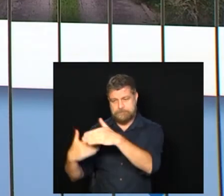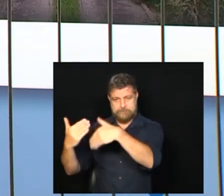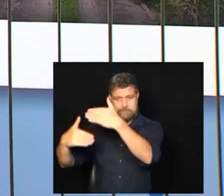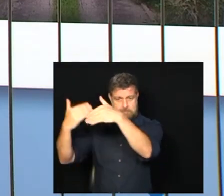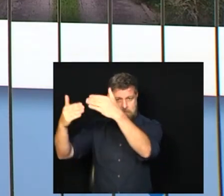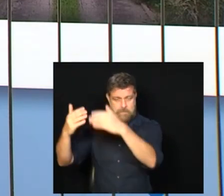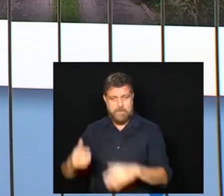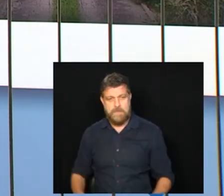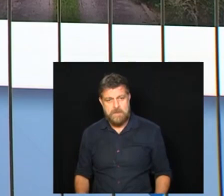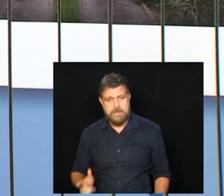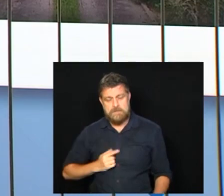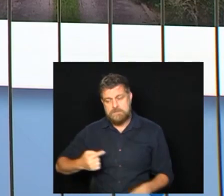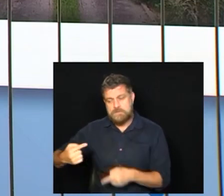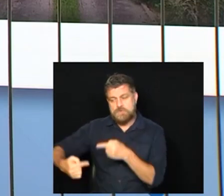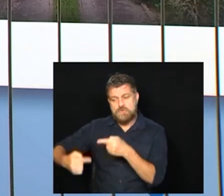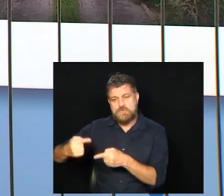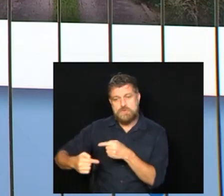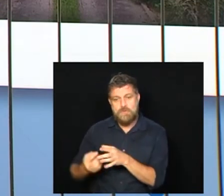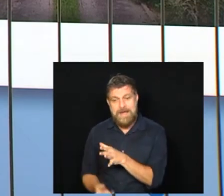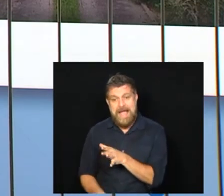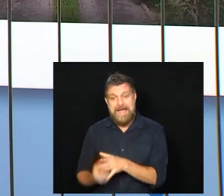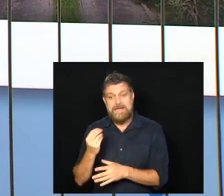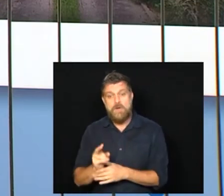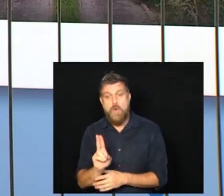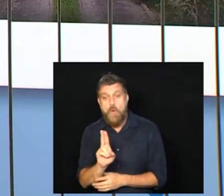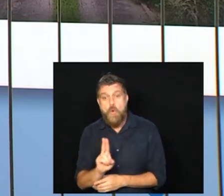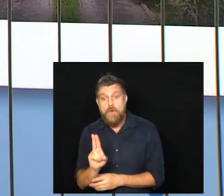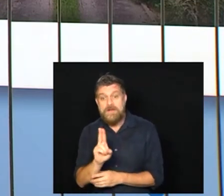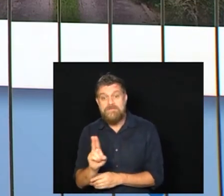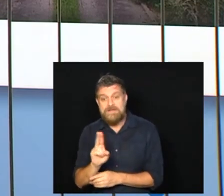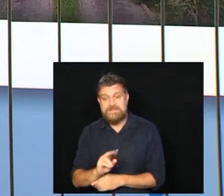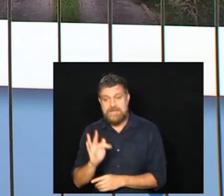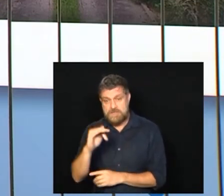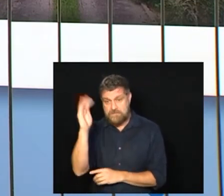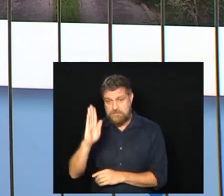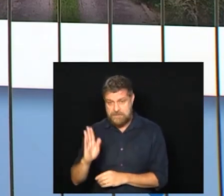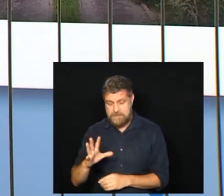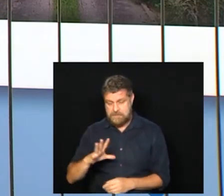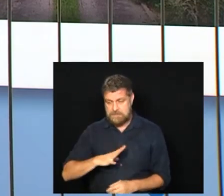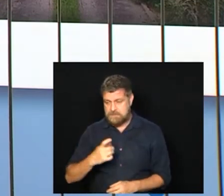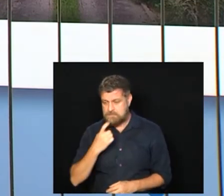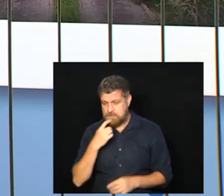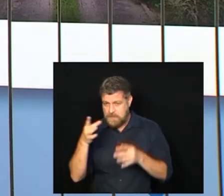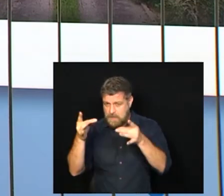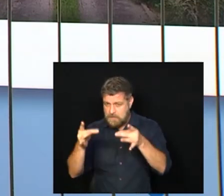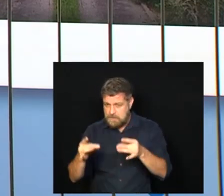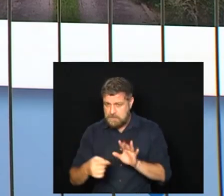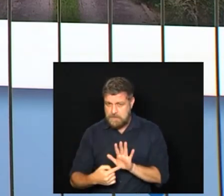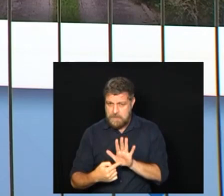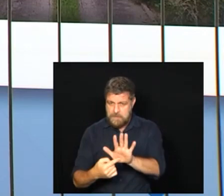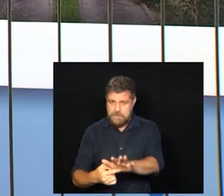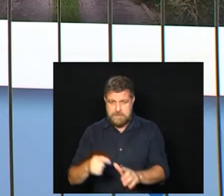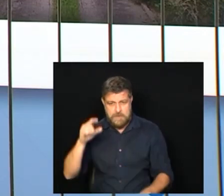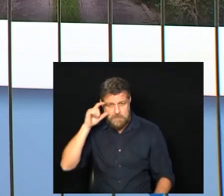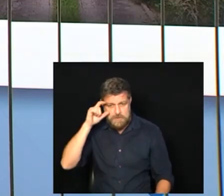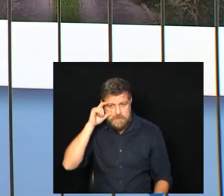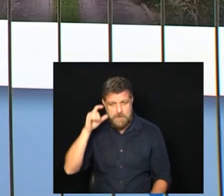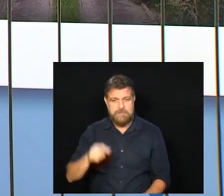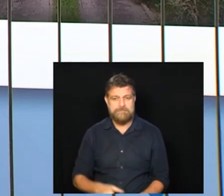Grande. Ela discutiu a criação de uma universidade federal em Campinas. Os detalhes quem traz é Michel